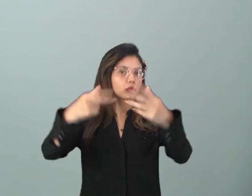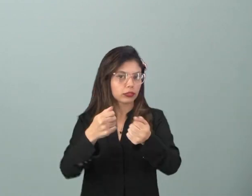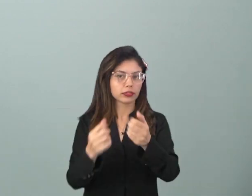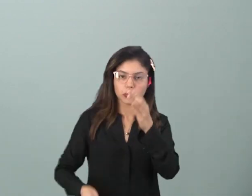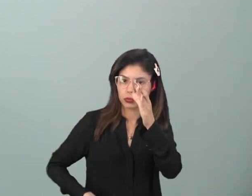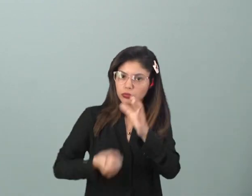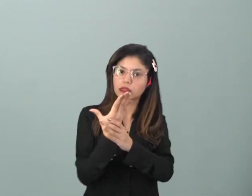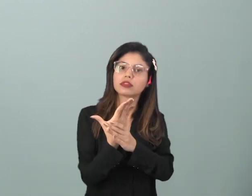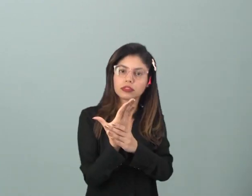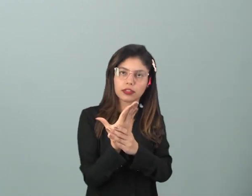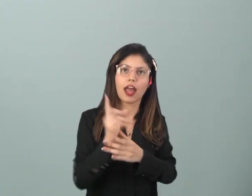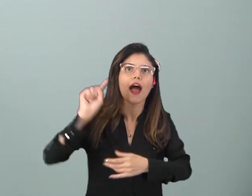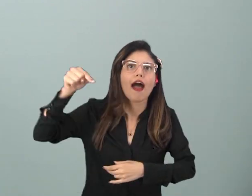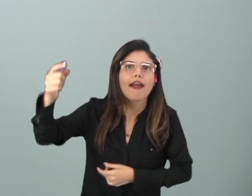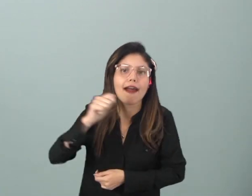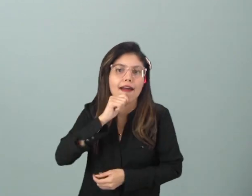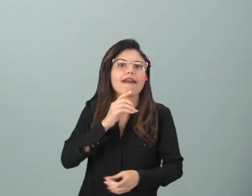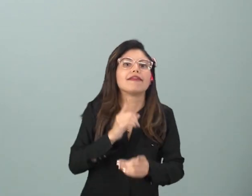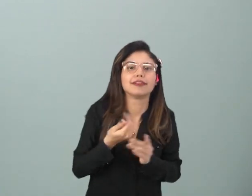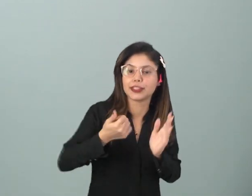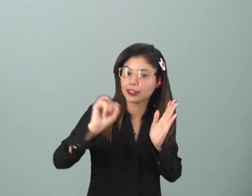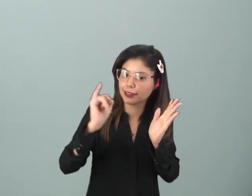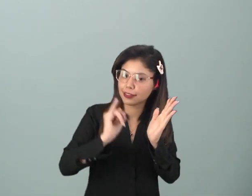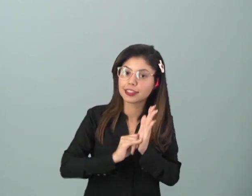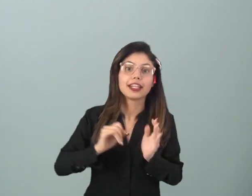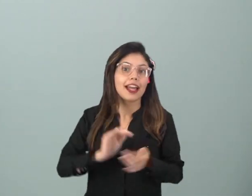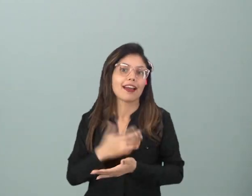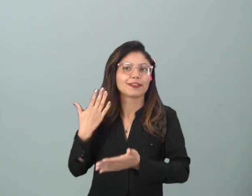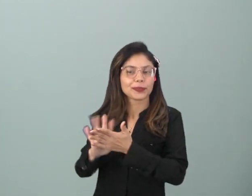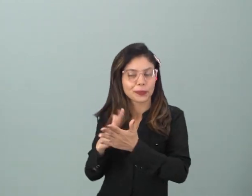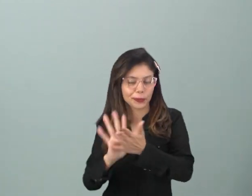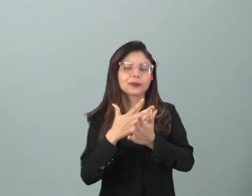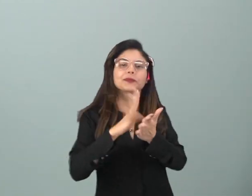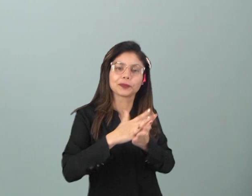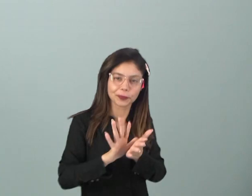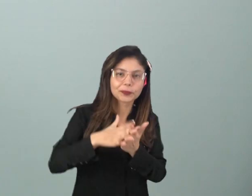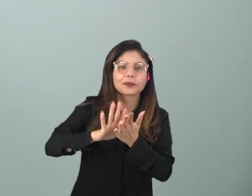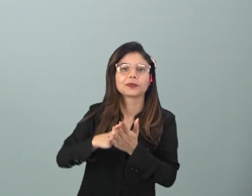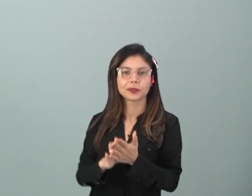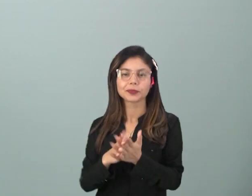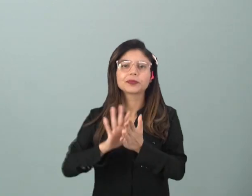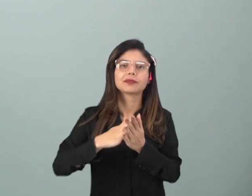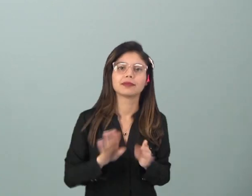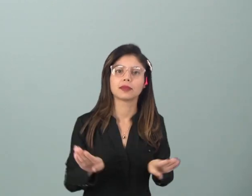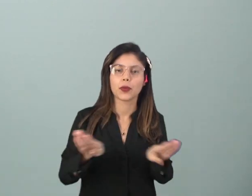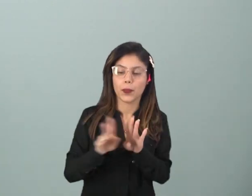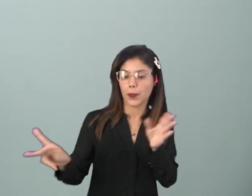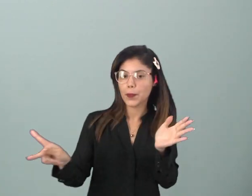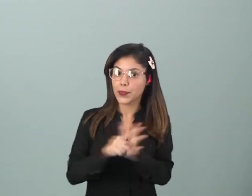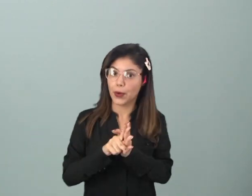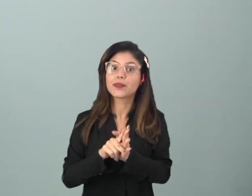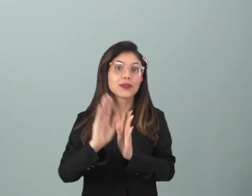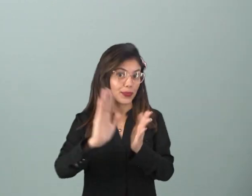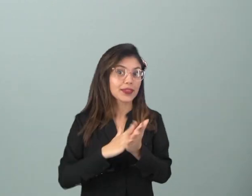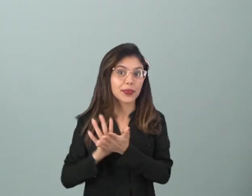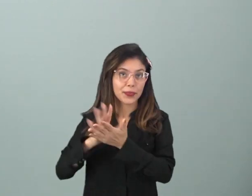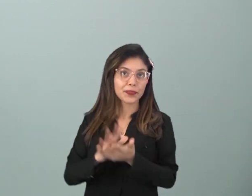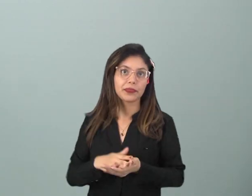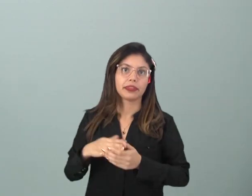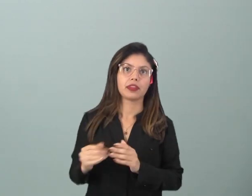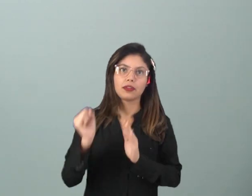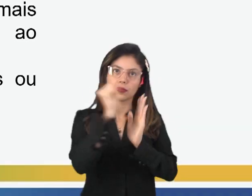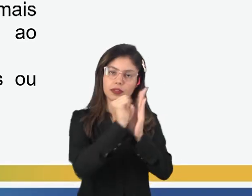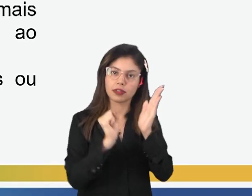acabar gerando aquilo que é a identidade do Brasil, que é o samba. São instrumentos bem peculiares do samba. Somente no